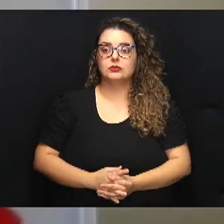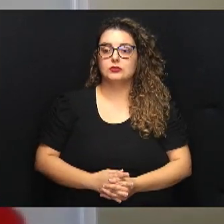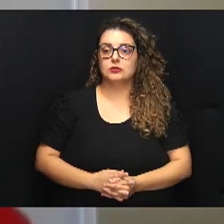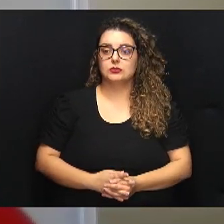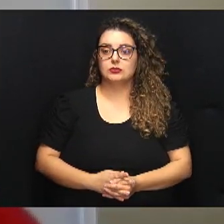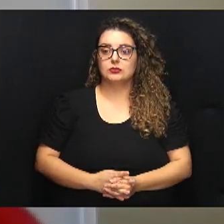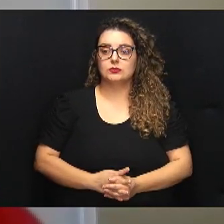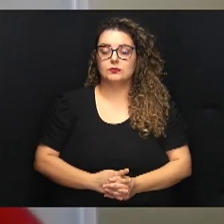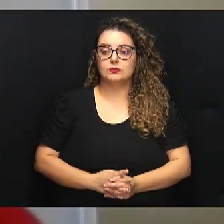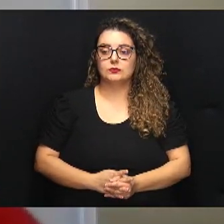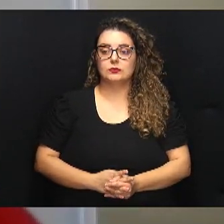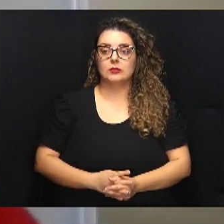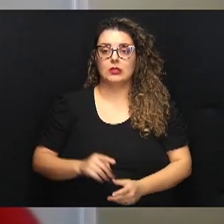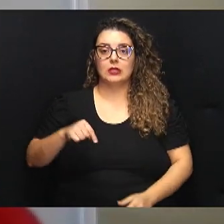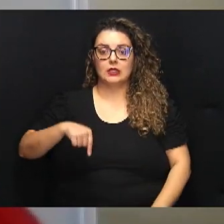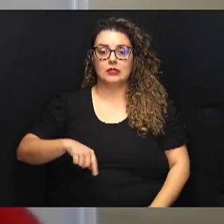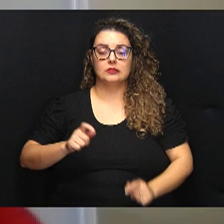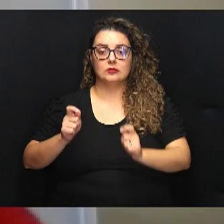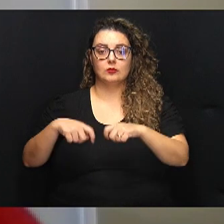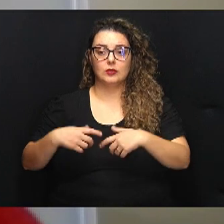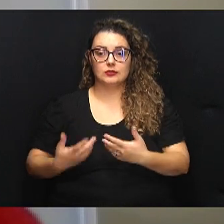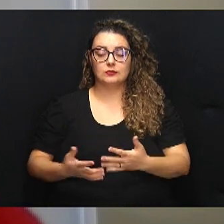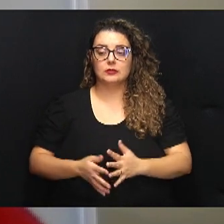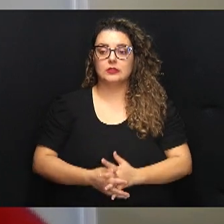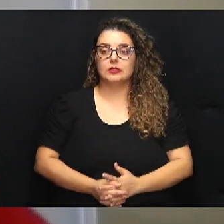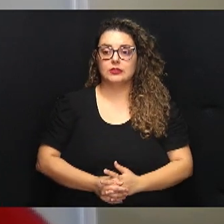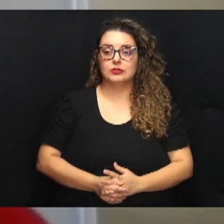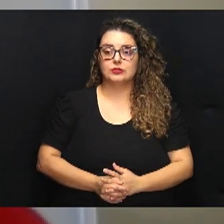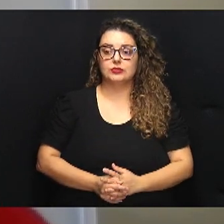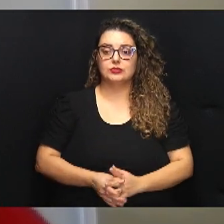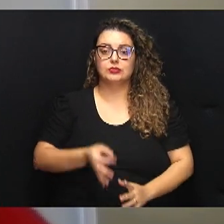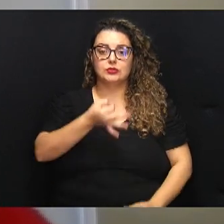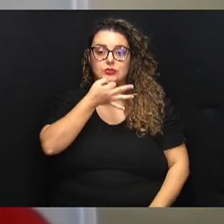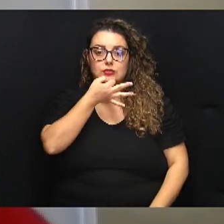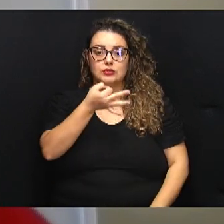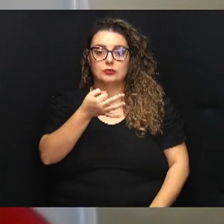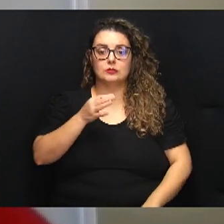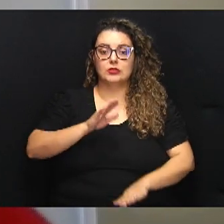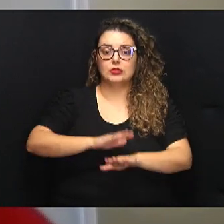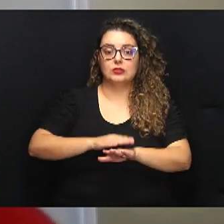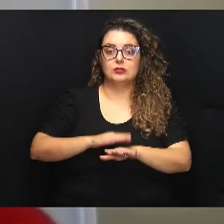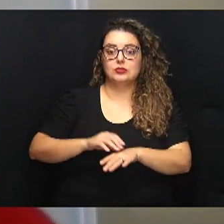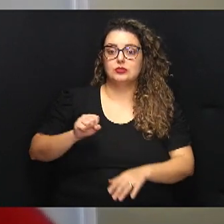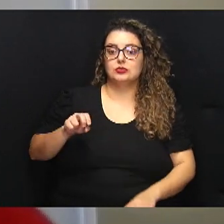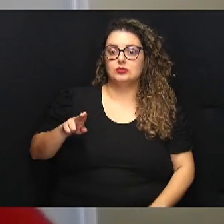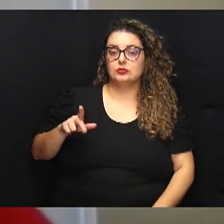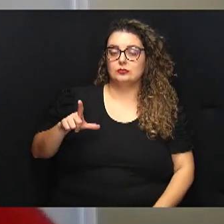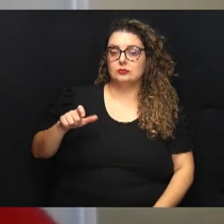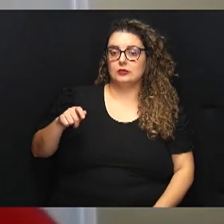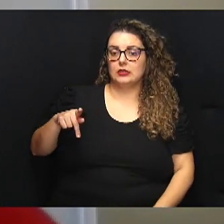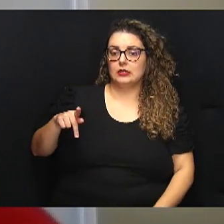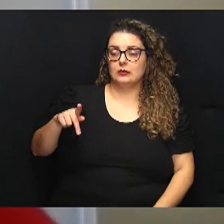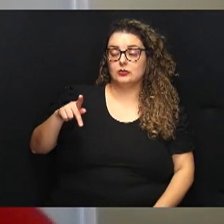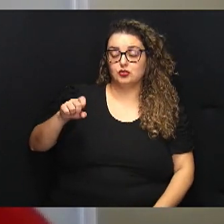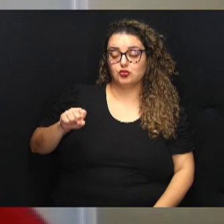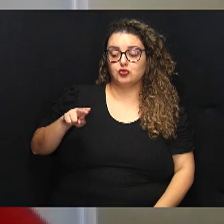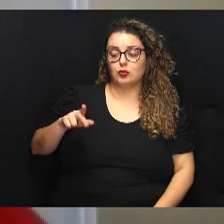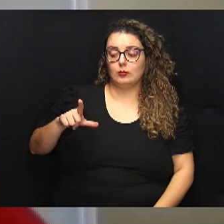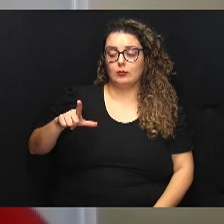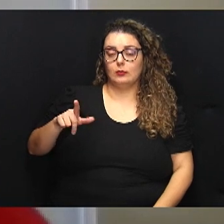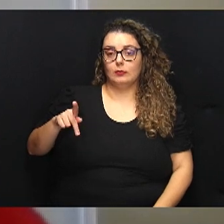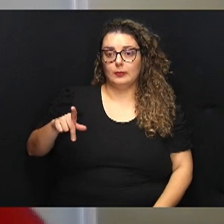além dessa possibilidade de opinião e de atuação supletiva dos outros órgãos, não aquele que